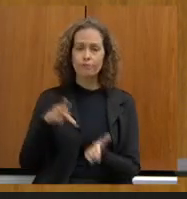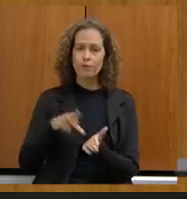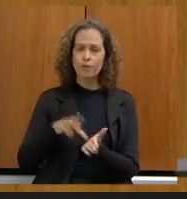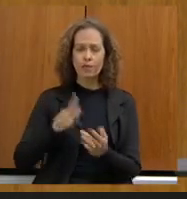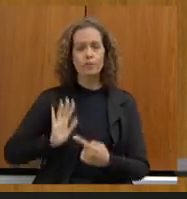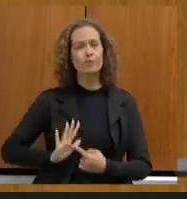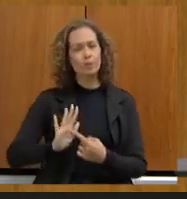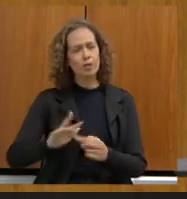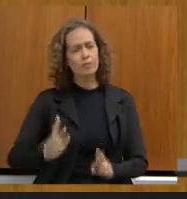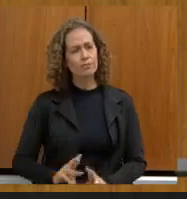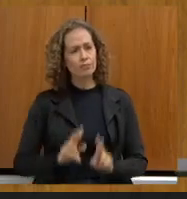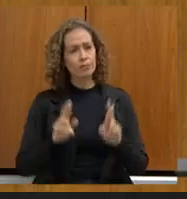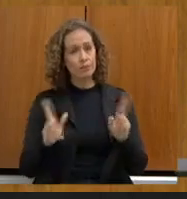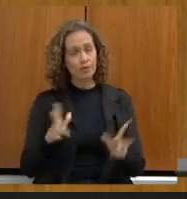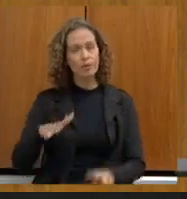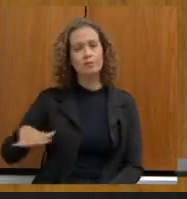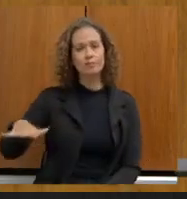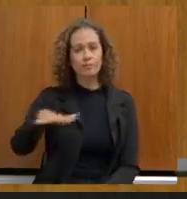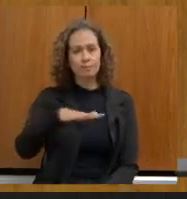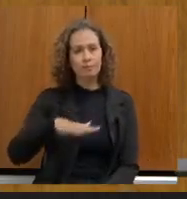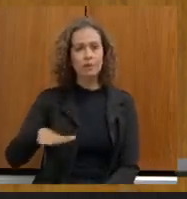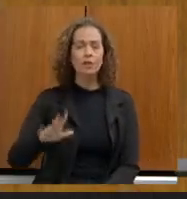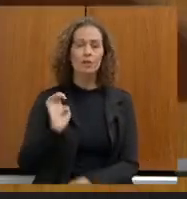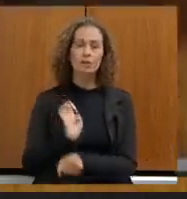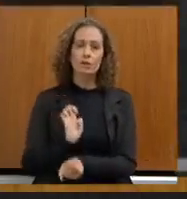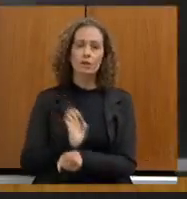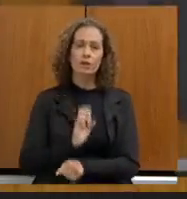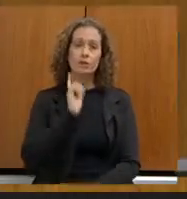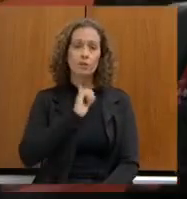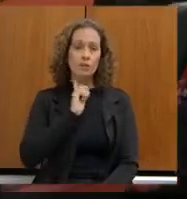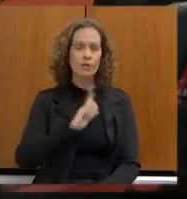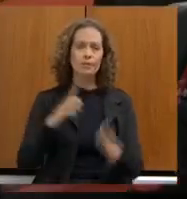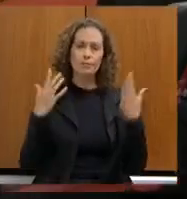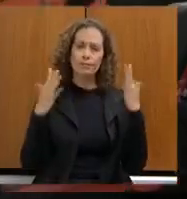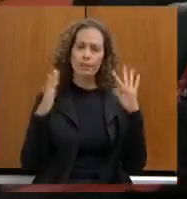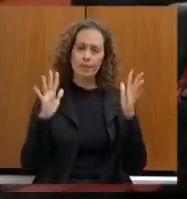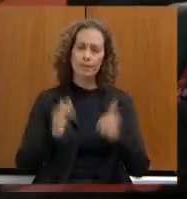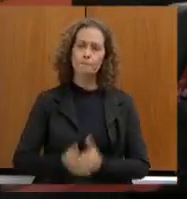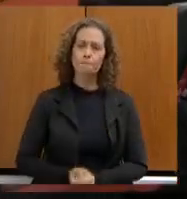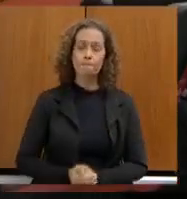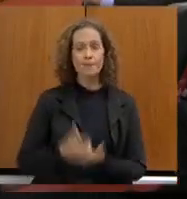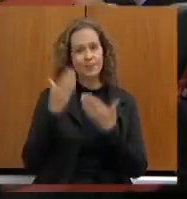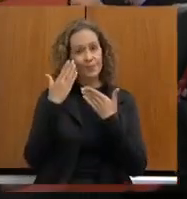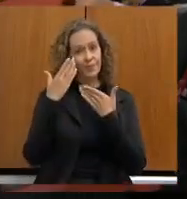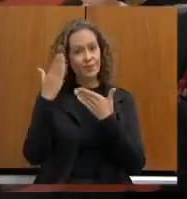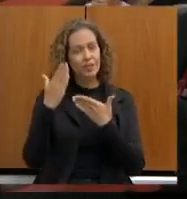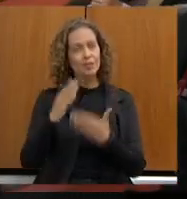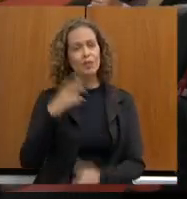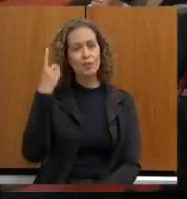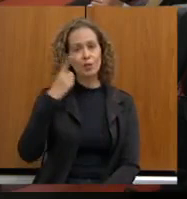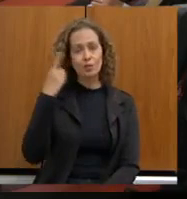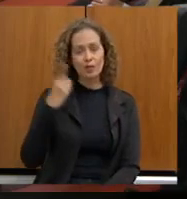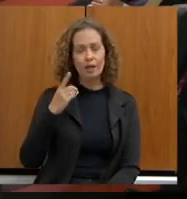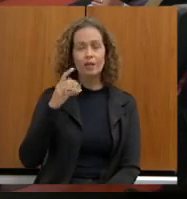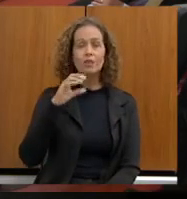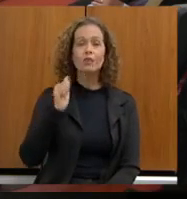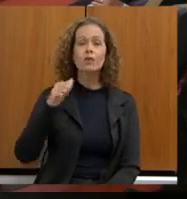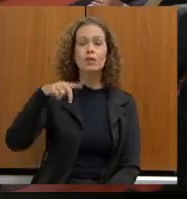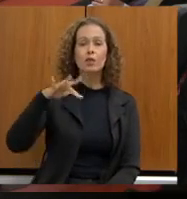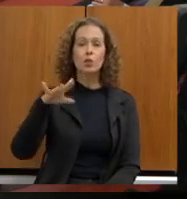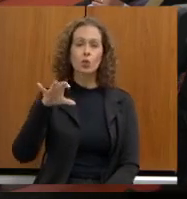fazendo a diferença na nossa região e no estado de Minas Gerais Parabéns agradecemos a luz Deputado Antonio Carlos Arantes